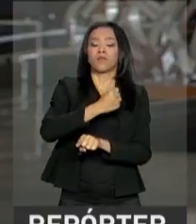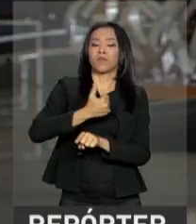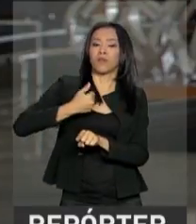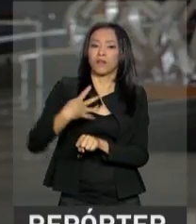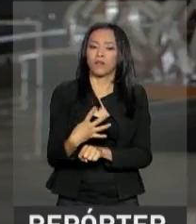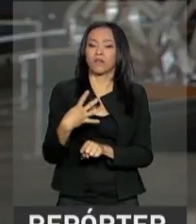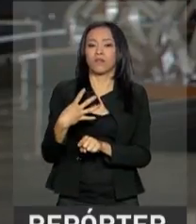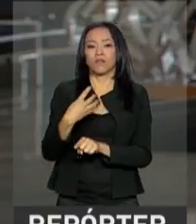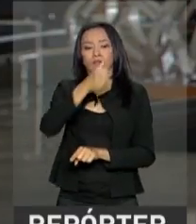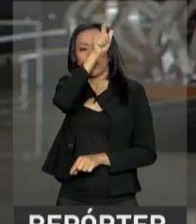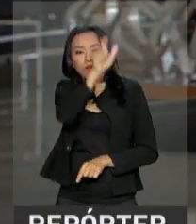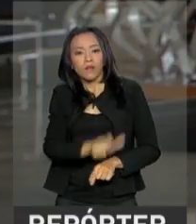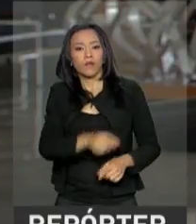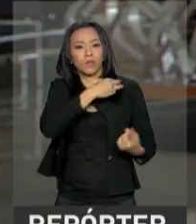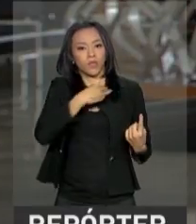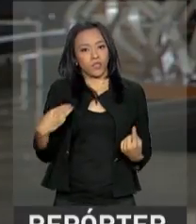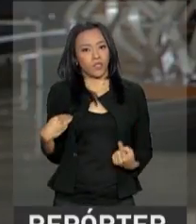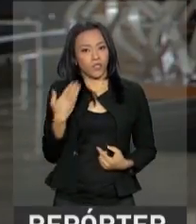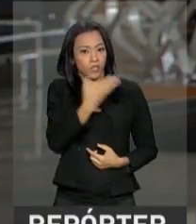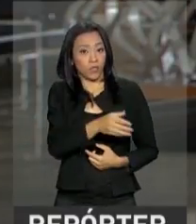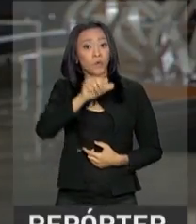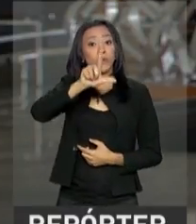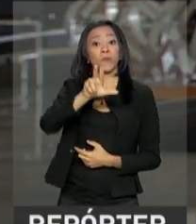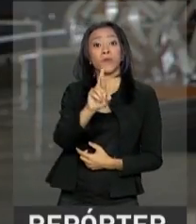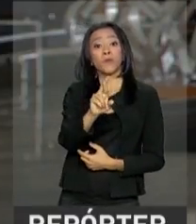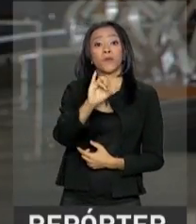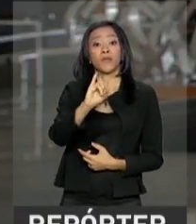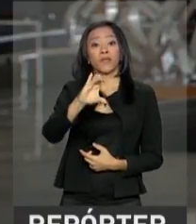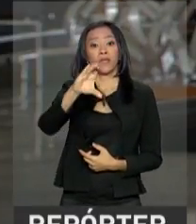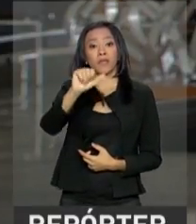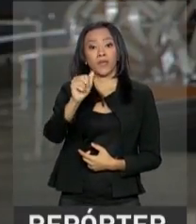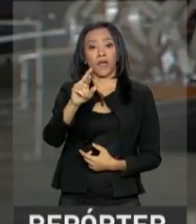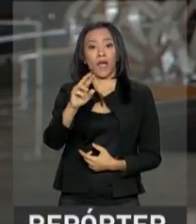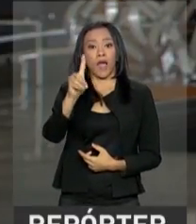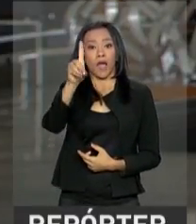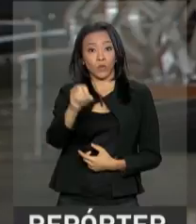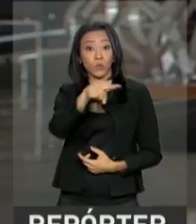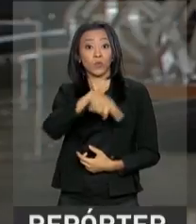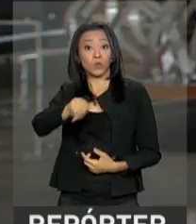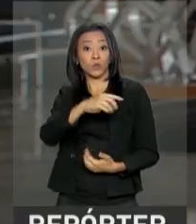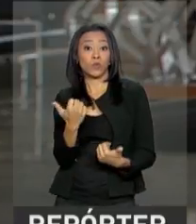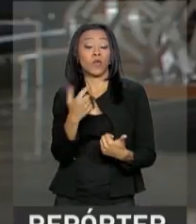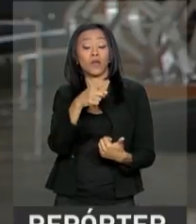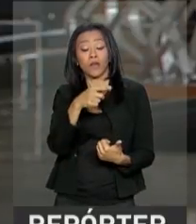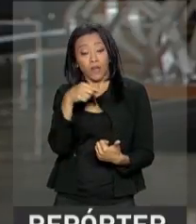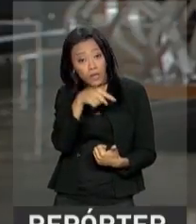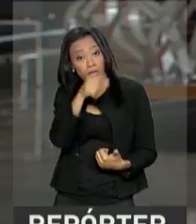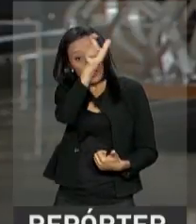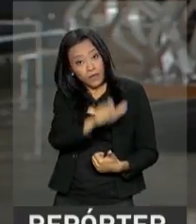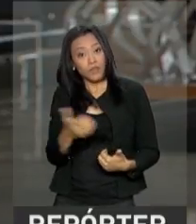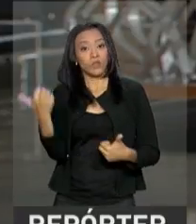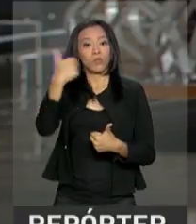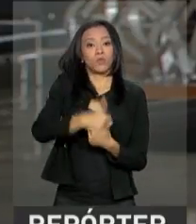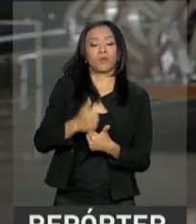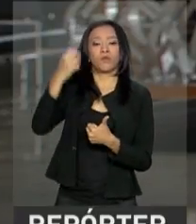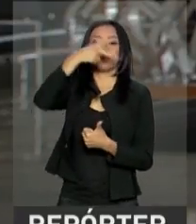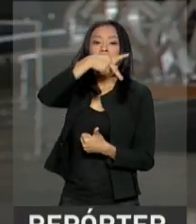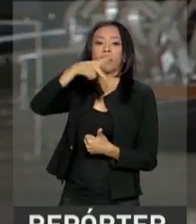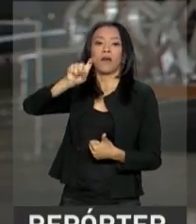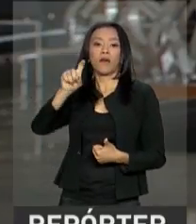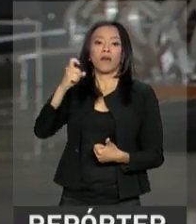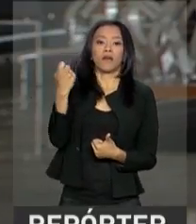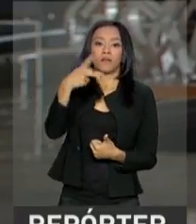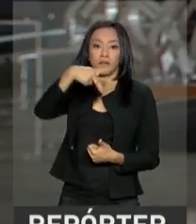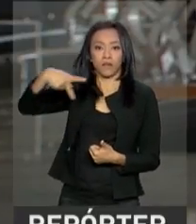ministro do supremo ricardo lewandowski substituiu dilma rousseff hoje e amanhã o presidente michel temer